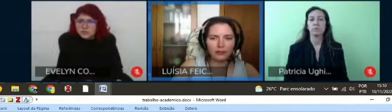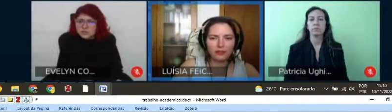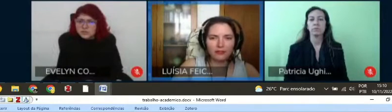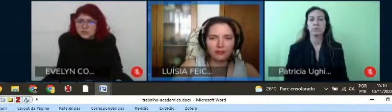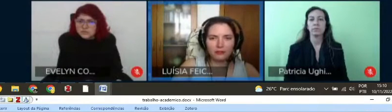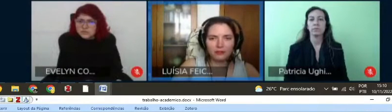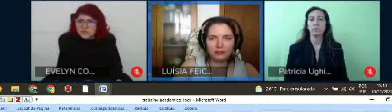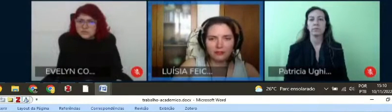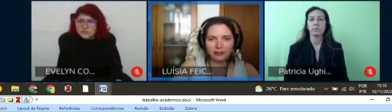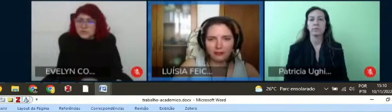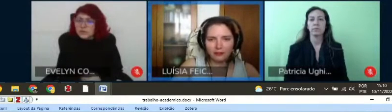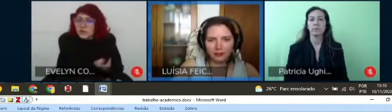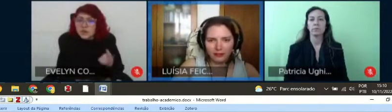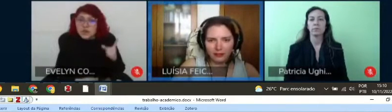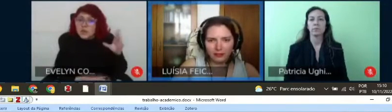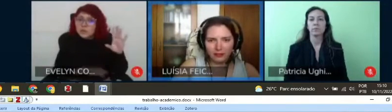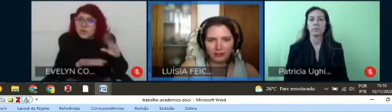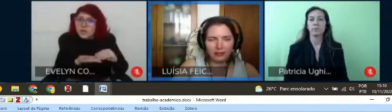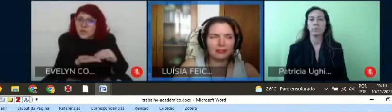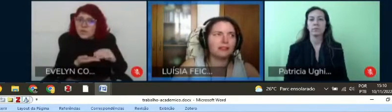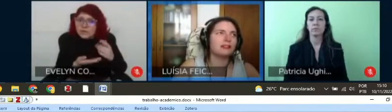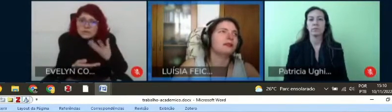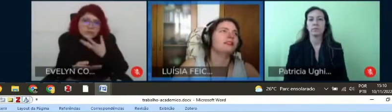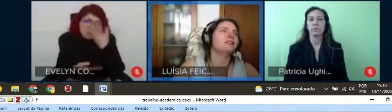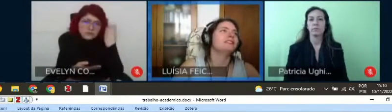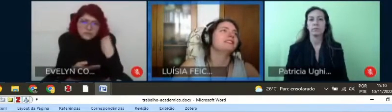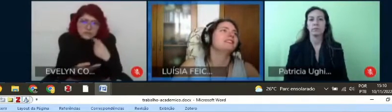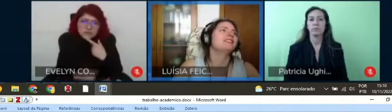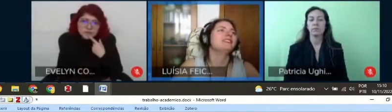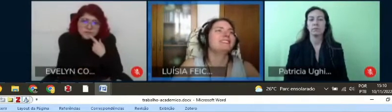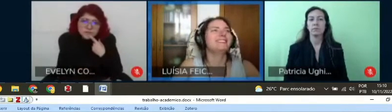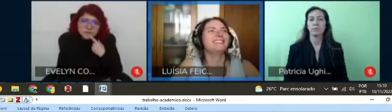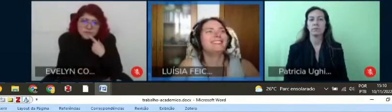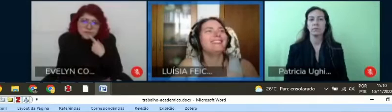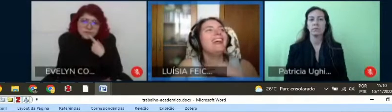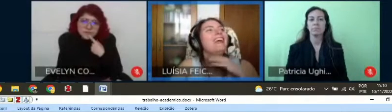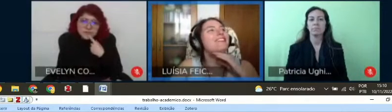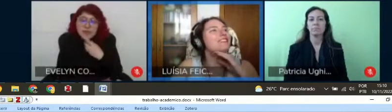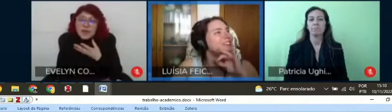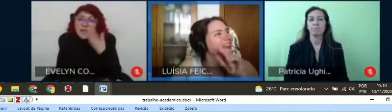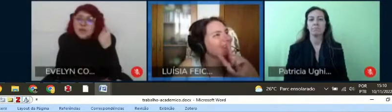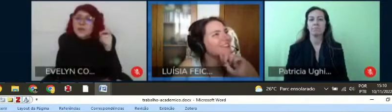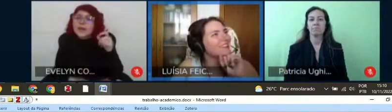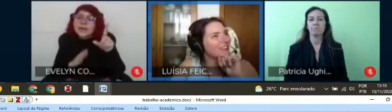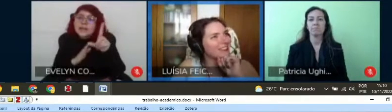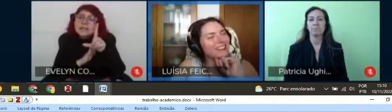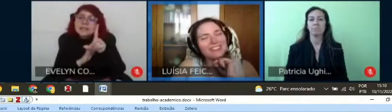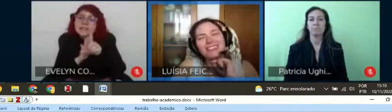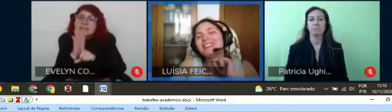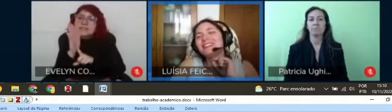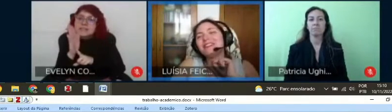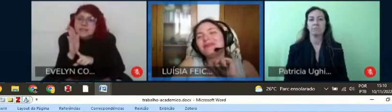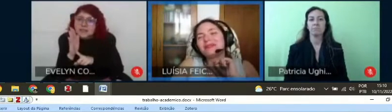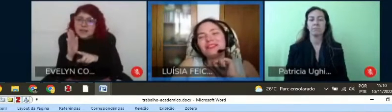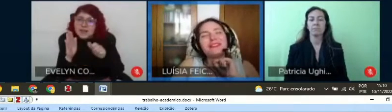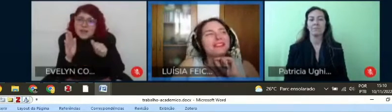A pessoa não estava salvando. Ela esqueceu das listas de abreviaturas e siglas. Não façam isso que eu